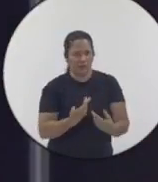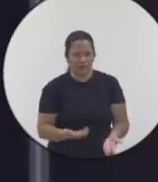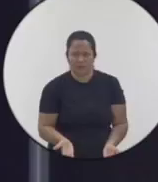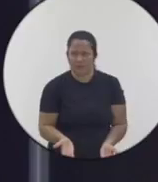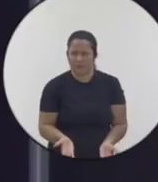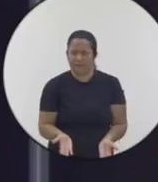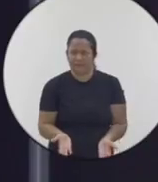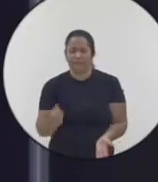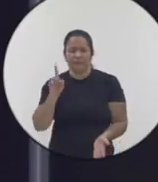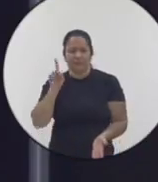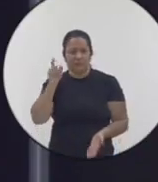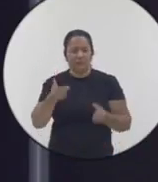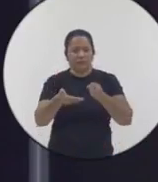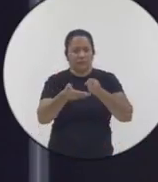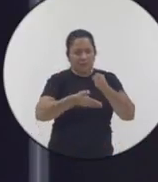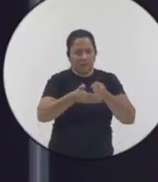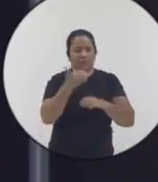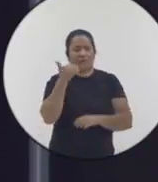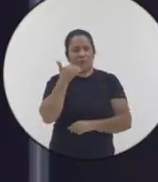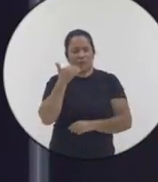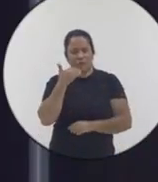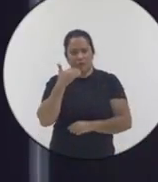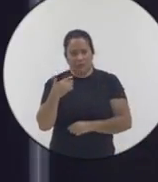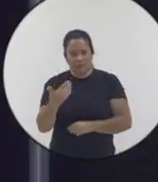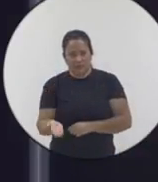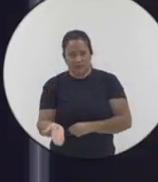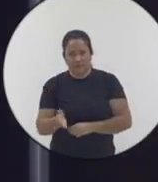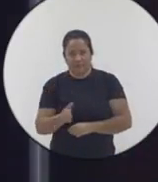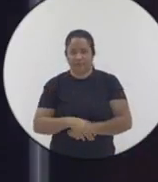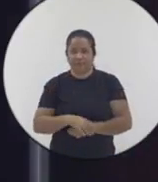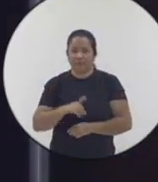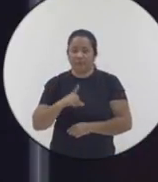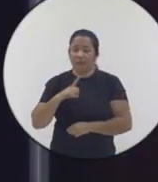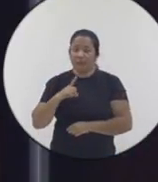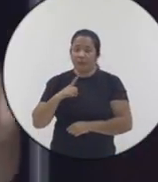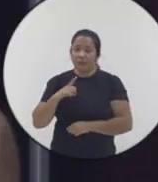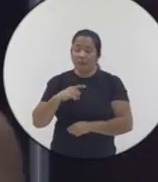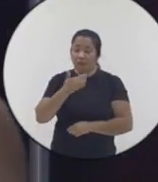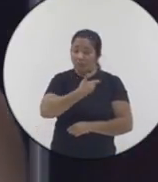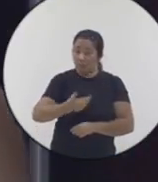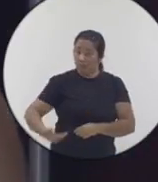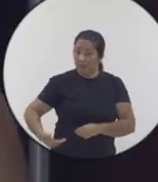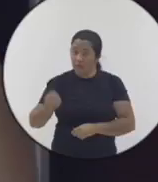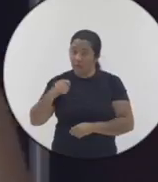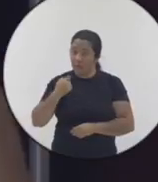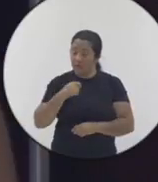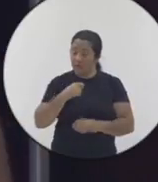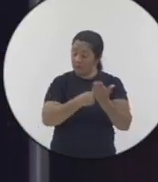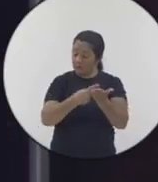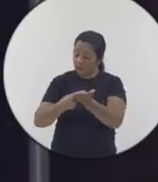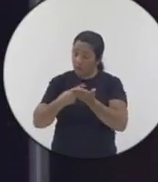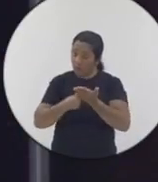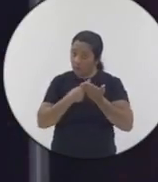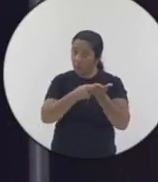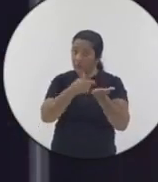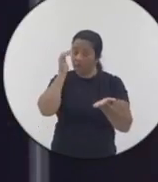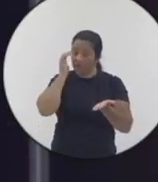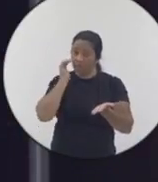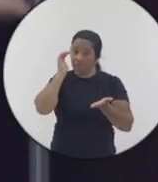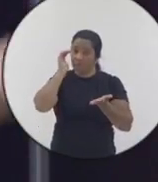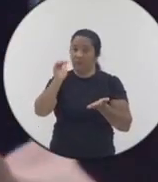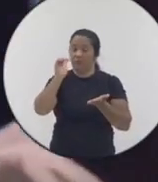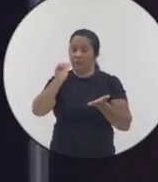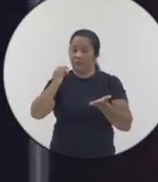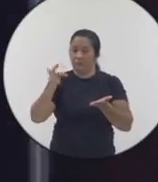lá na ponta, o prejuízo. Quando você para, o Estado brasileiro não se compromete com a cirurgia final, que ela não é